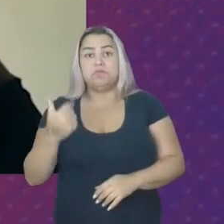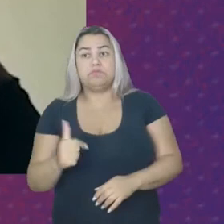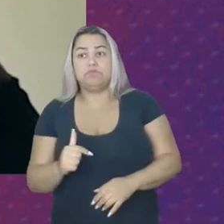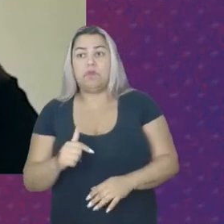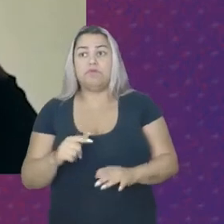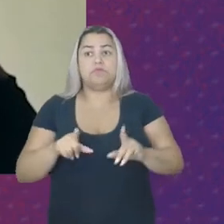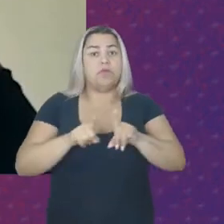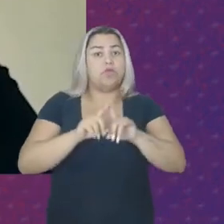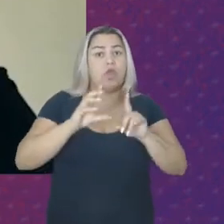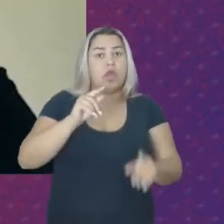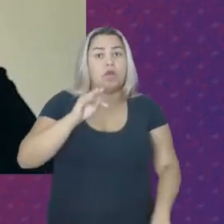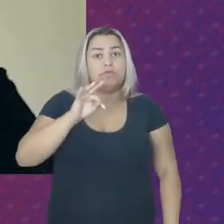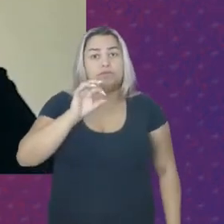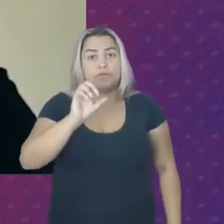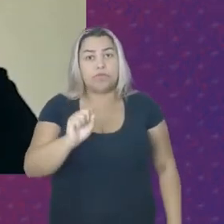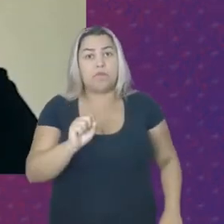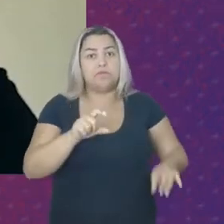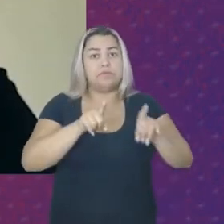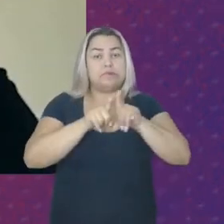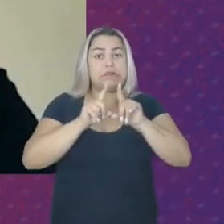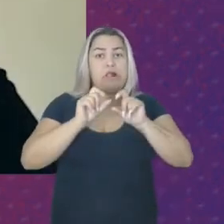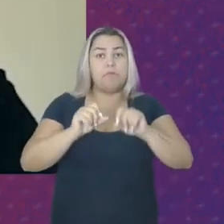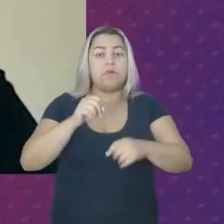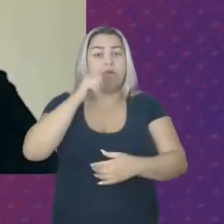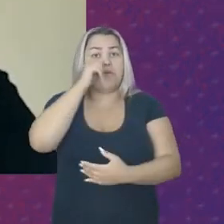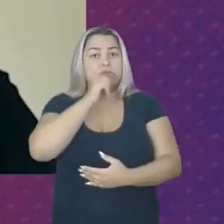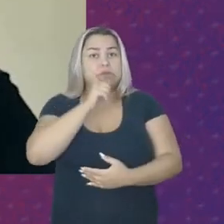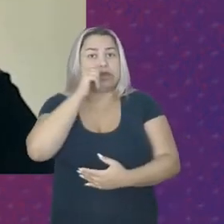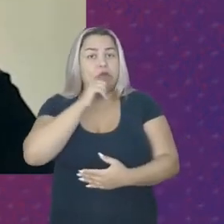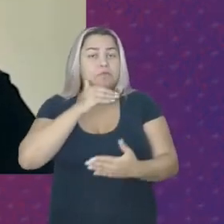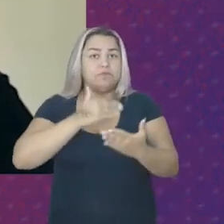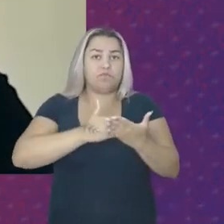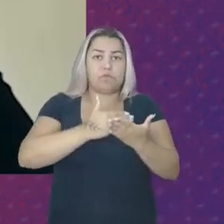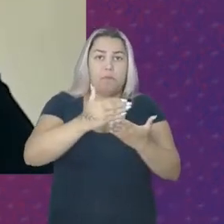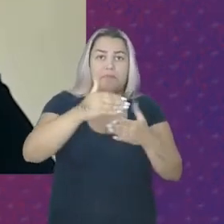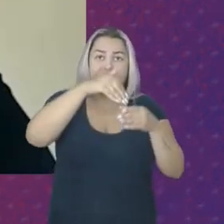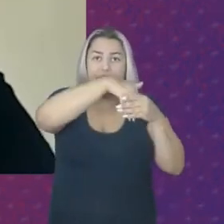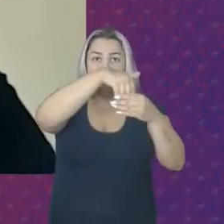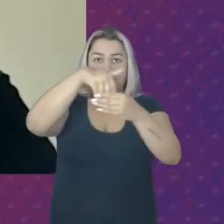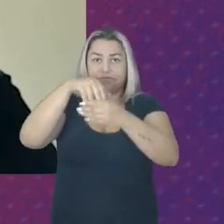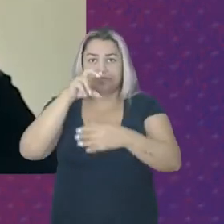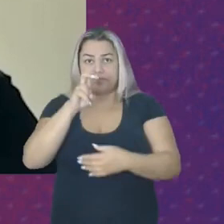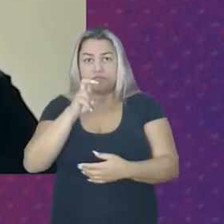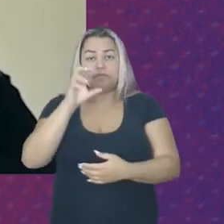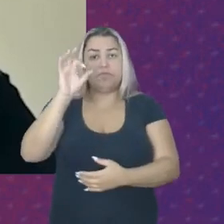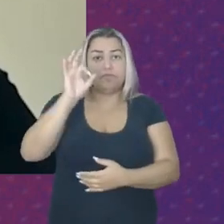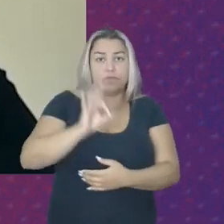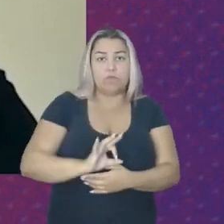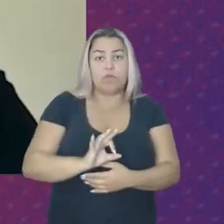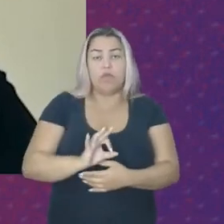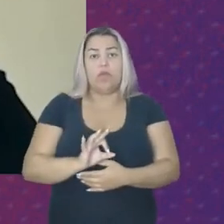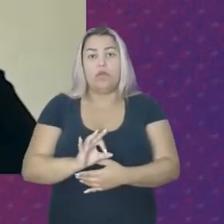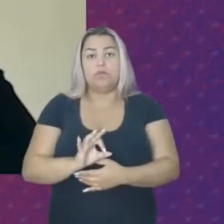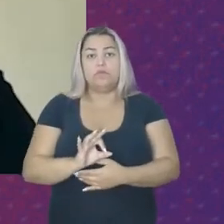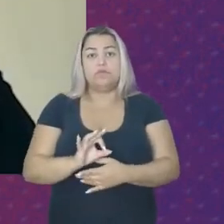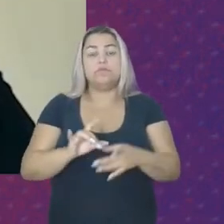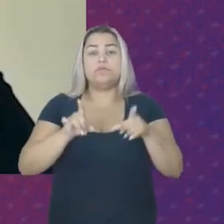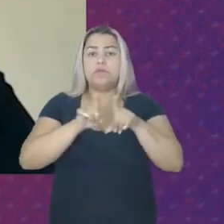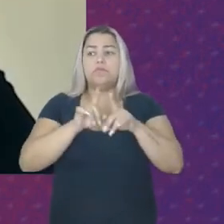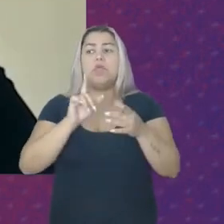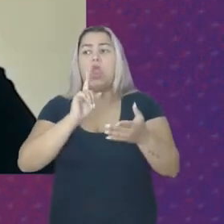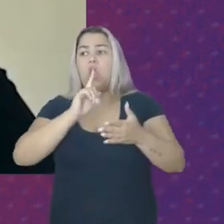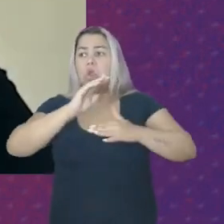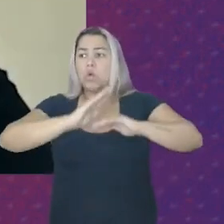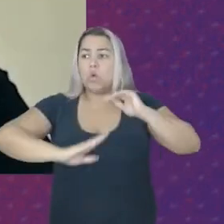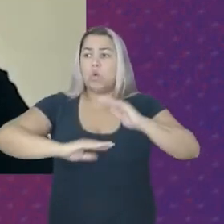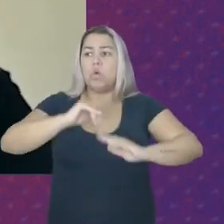às cotas de participação das mulheres durante as eleições, os 30%, tantos outros debates sobre o papel das